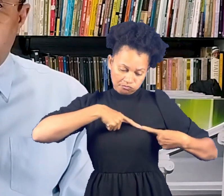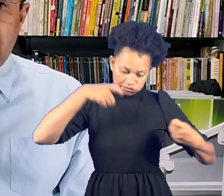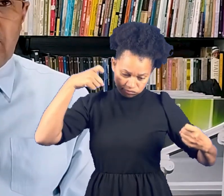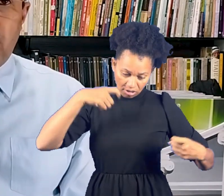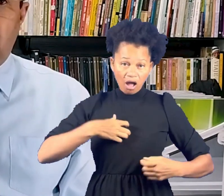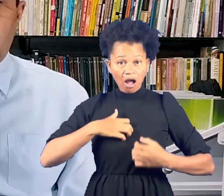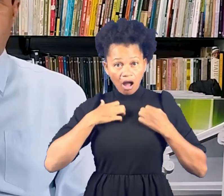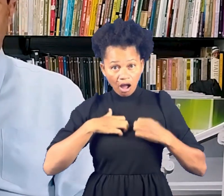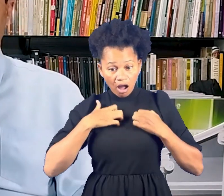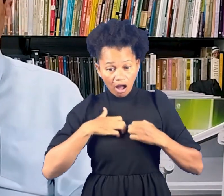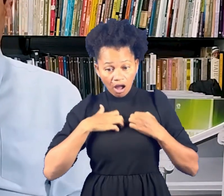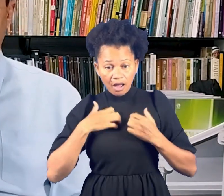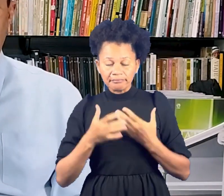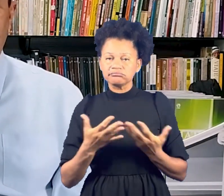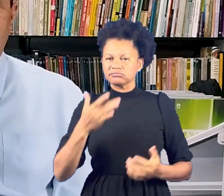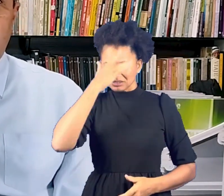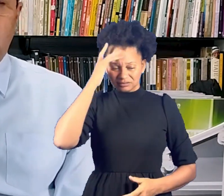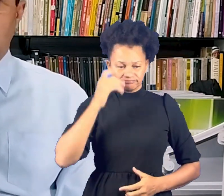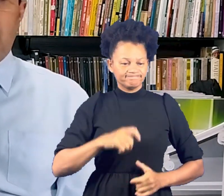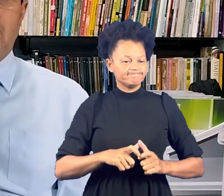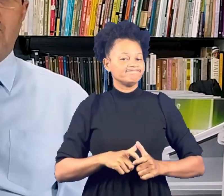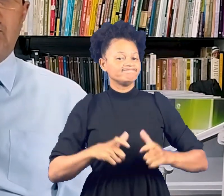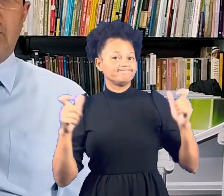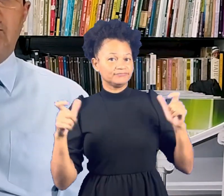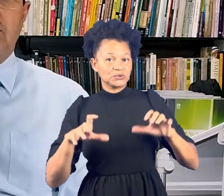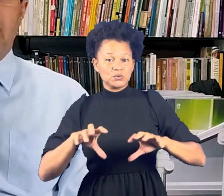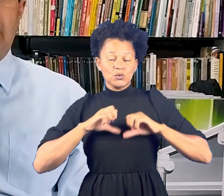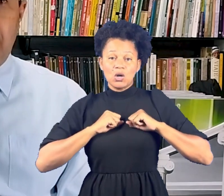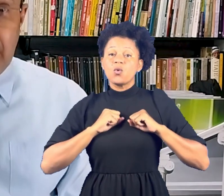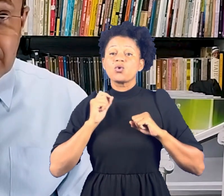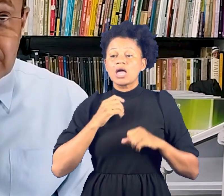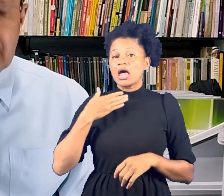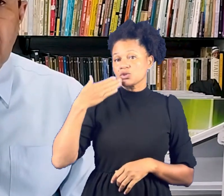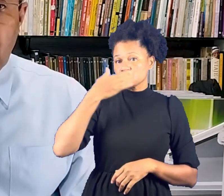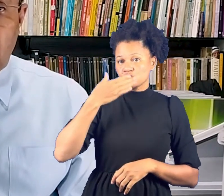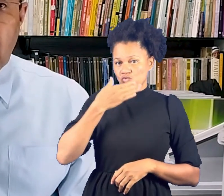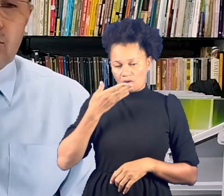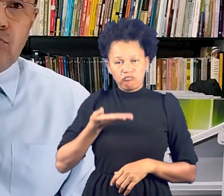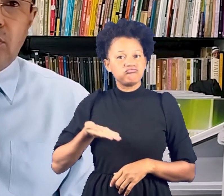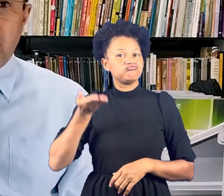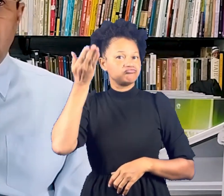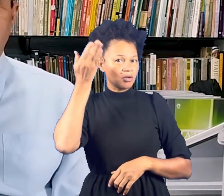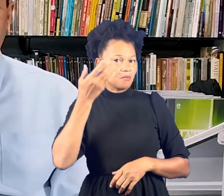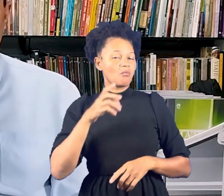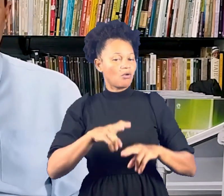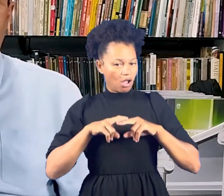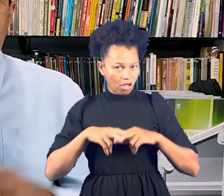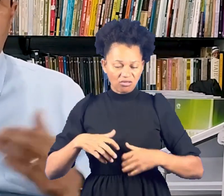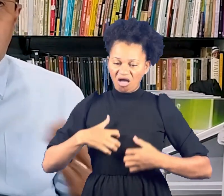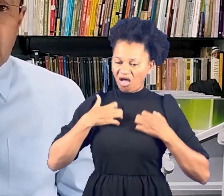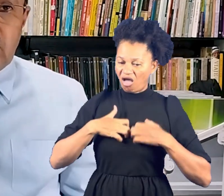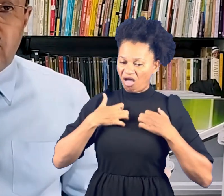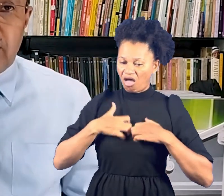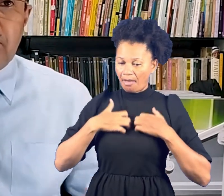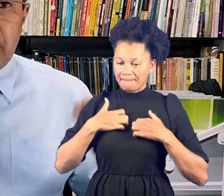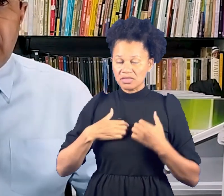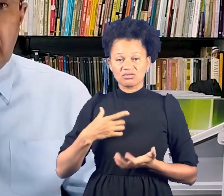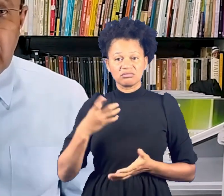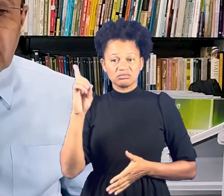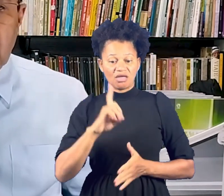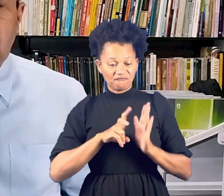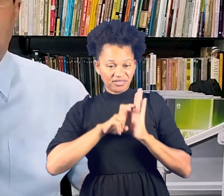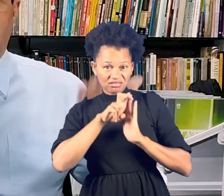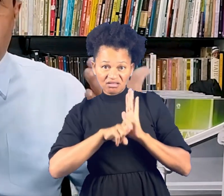têm infartado por causa do rancor, muitas pessoas têm tido diabetes por causa do rancor, muita gente tem